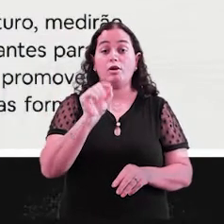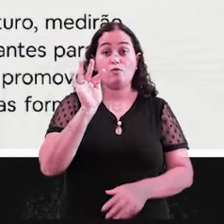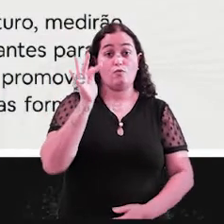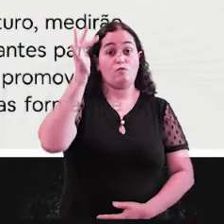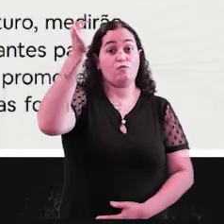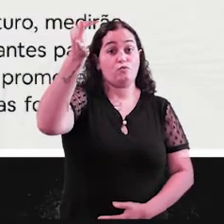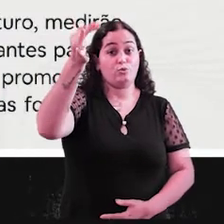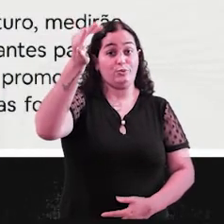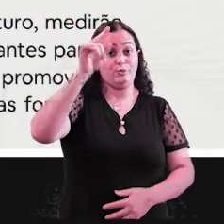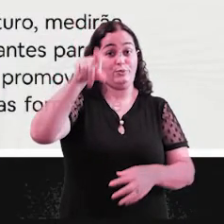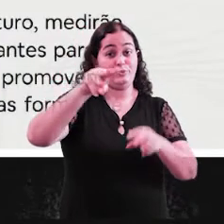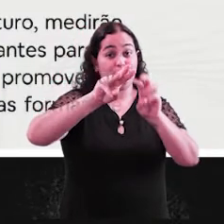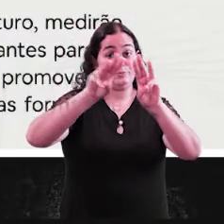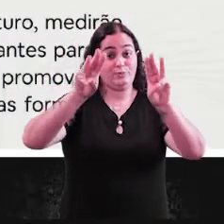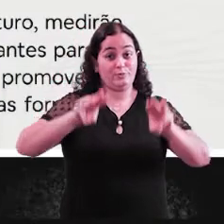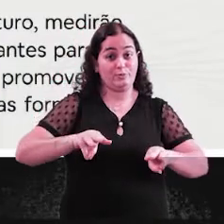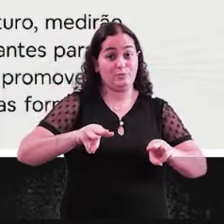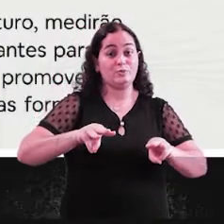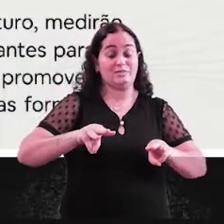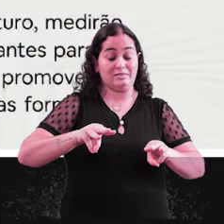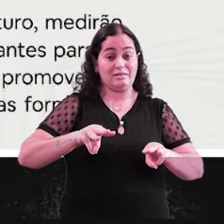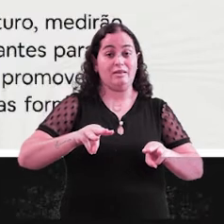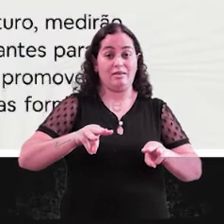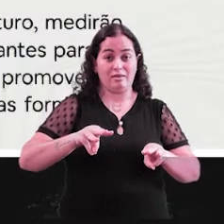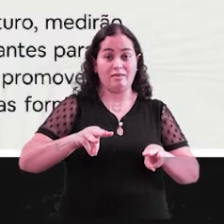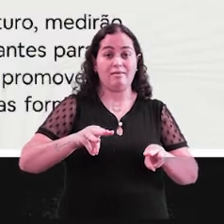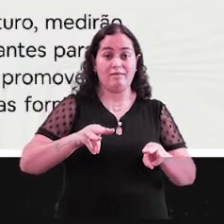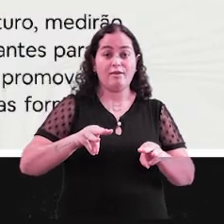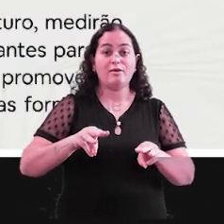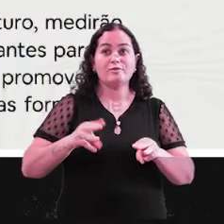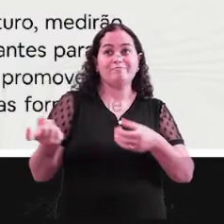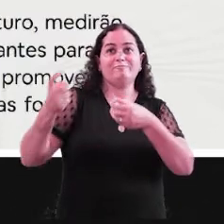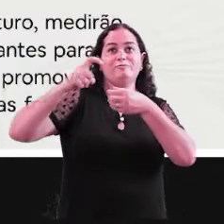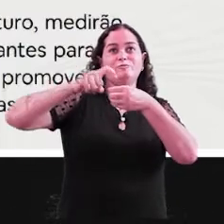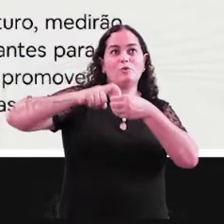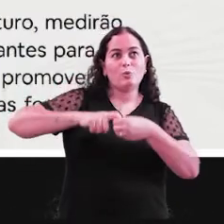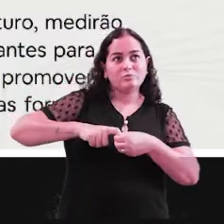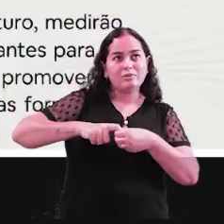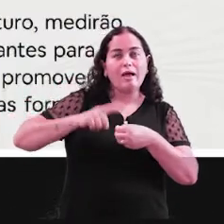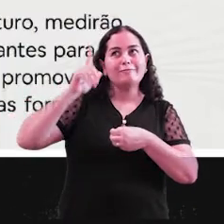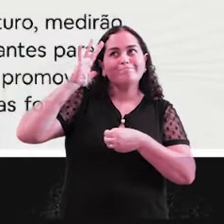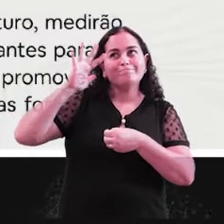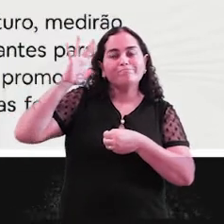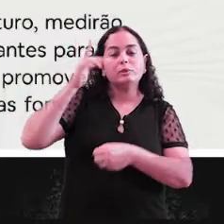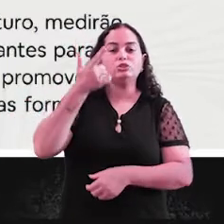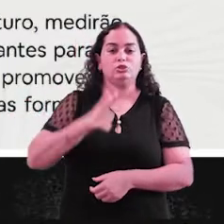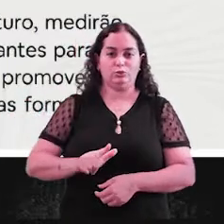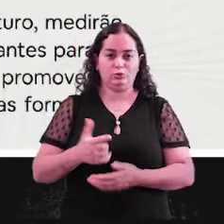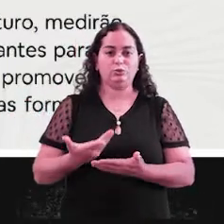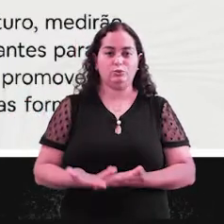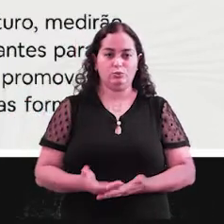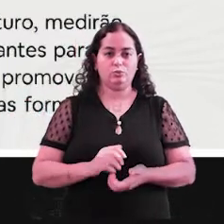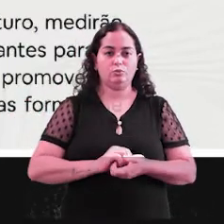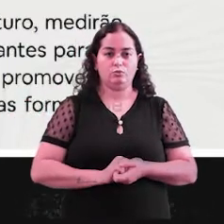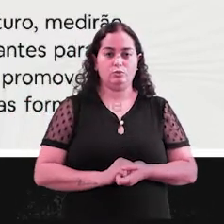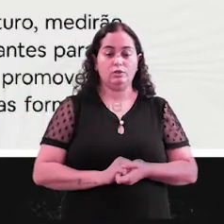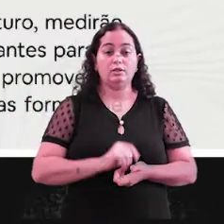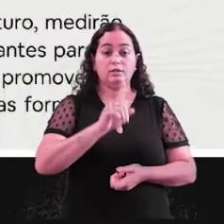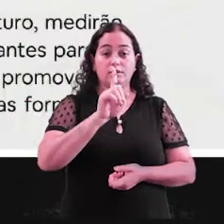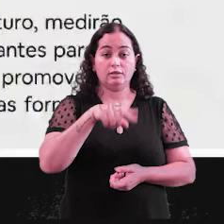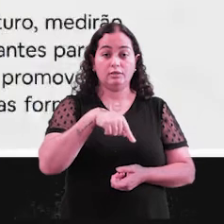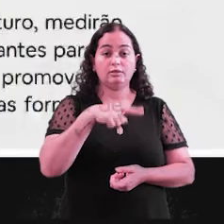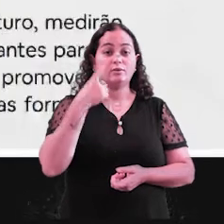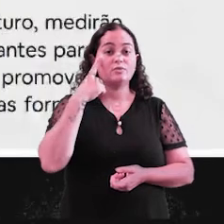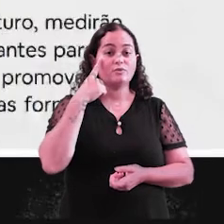o futuro dos museus, recuperar e reimaginar. E resgatando esses documentos e